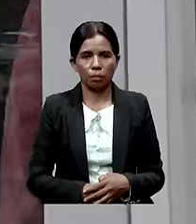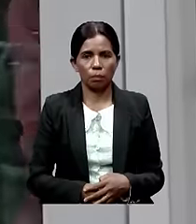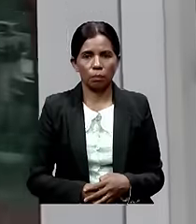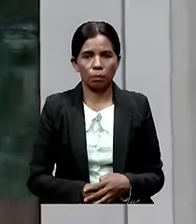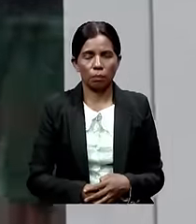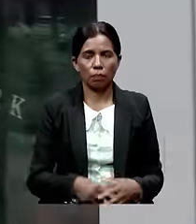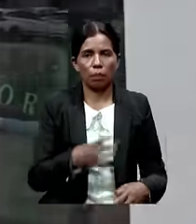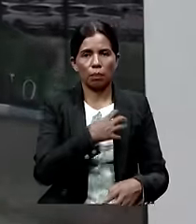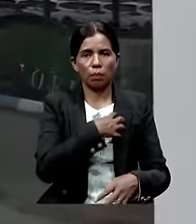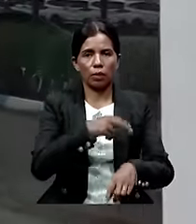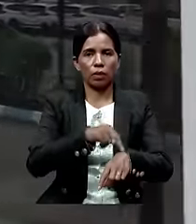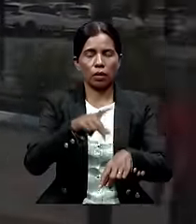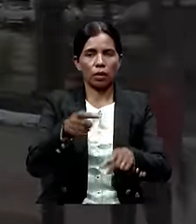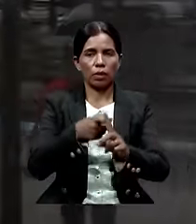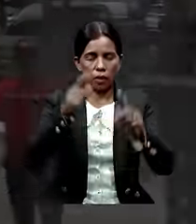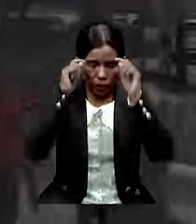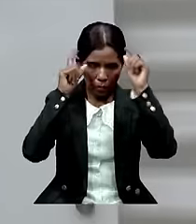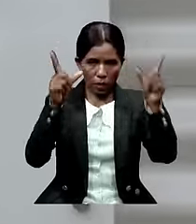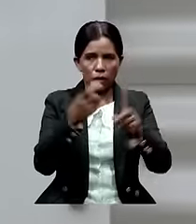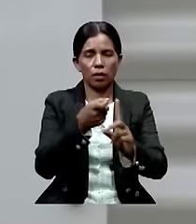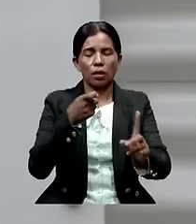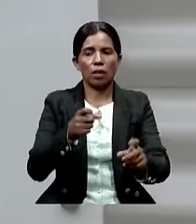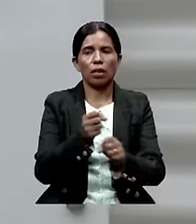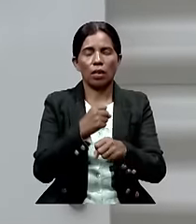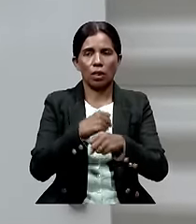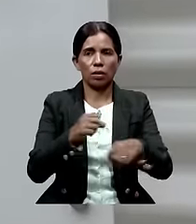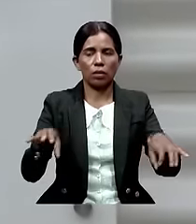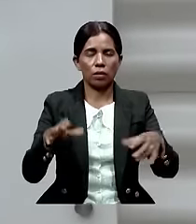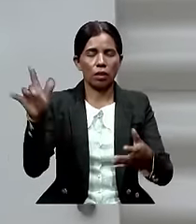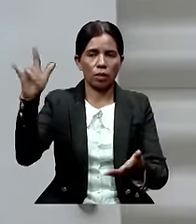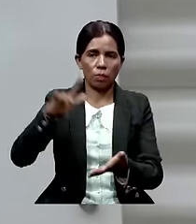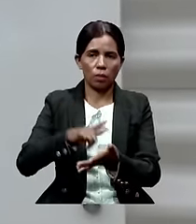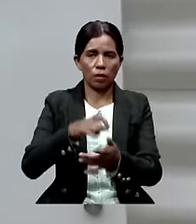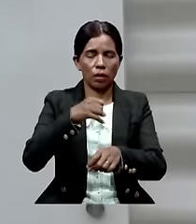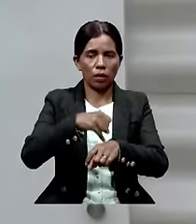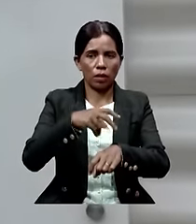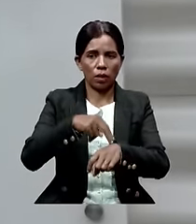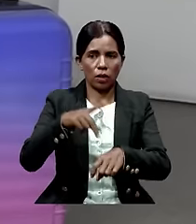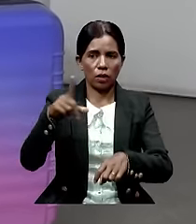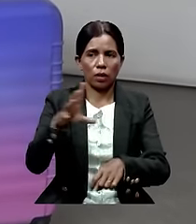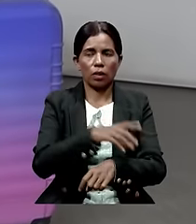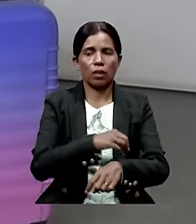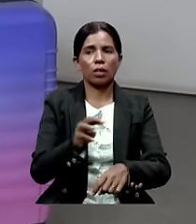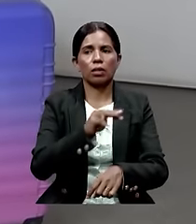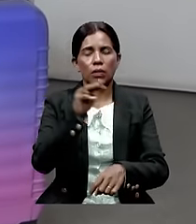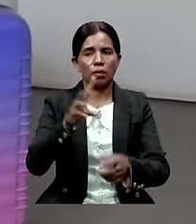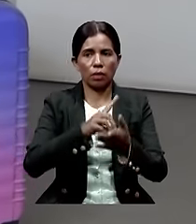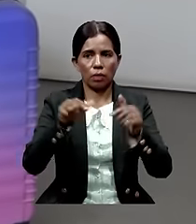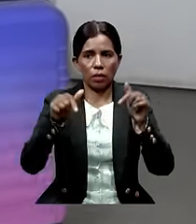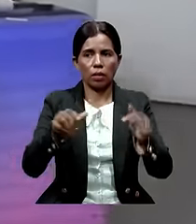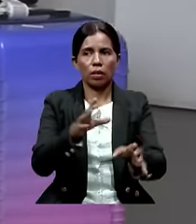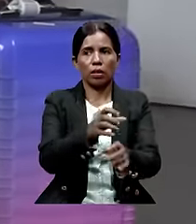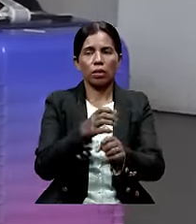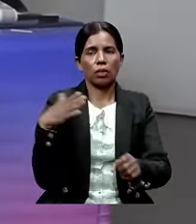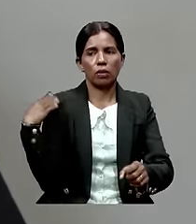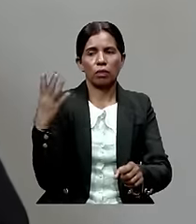Polícia Nacional Timor-Leste li russi Polícia Imigração na Bia Lauconar e aeroporto internacional Nicolau Lobato, segunda semana né, identifica